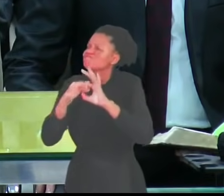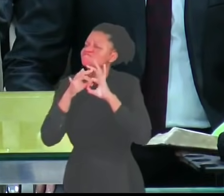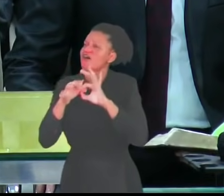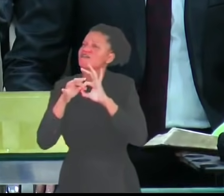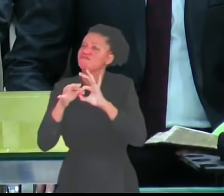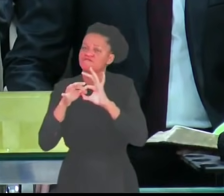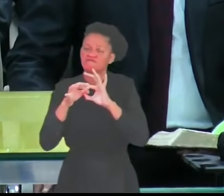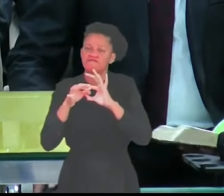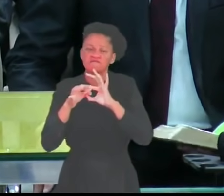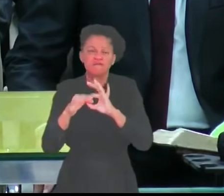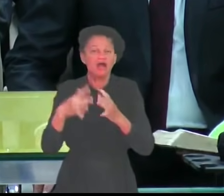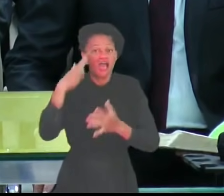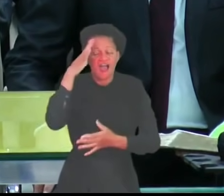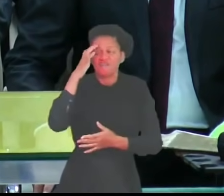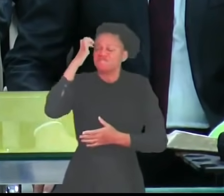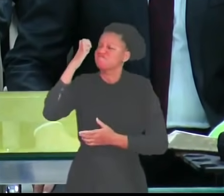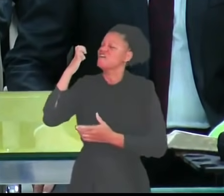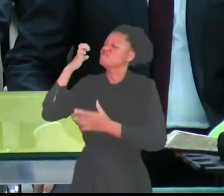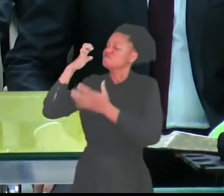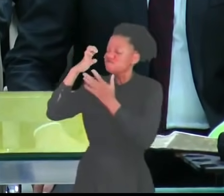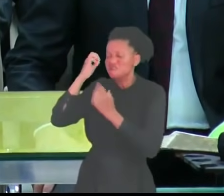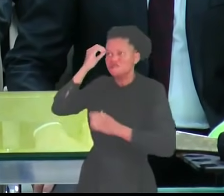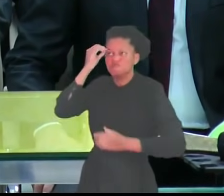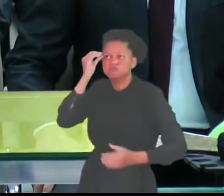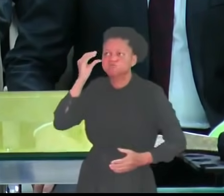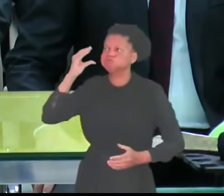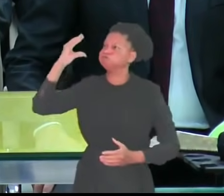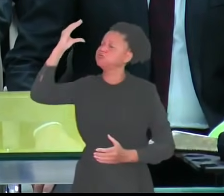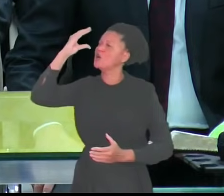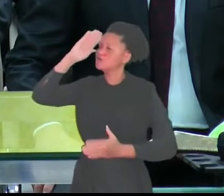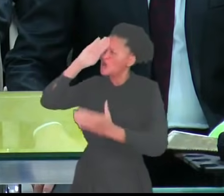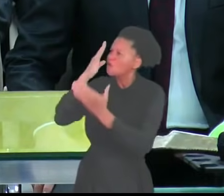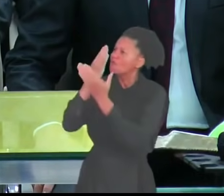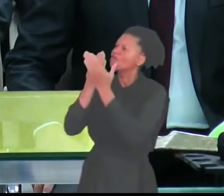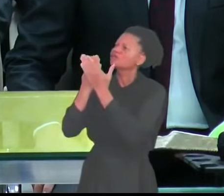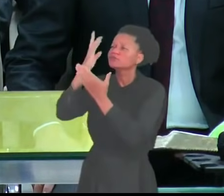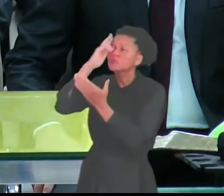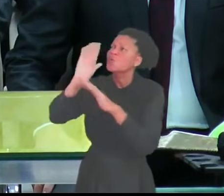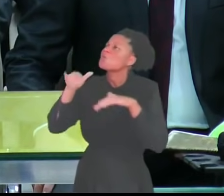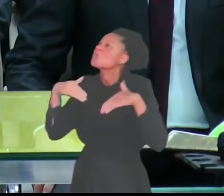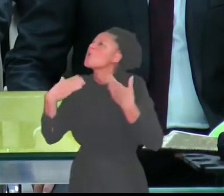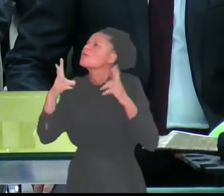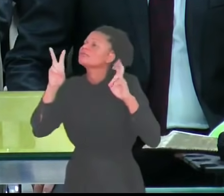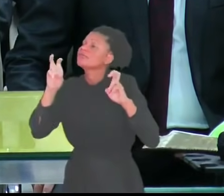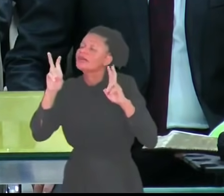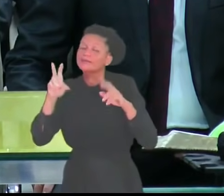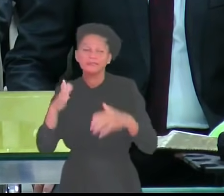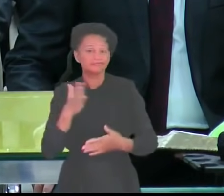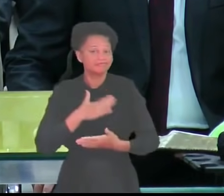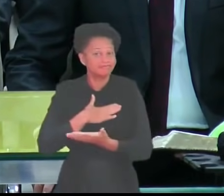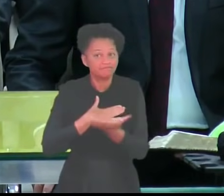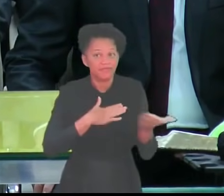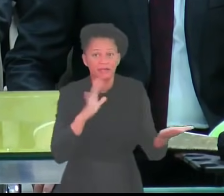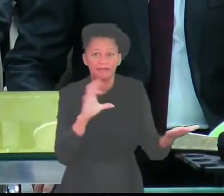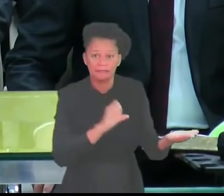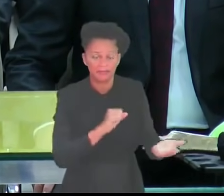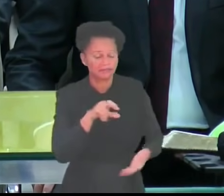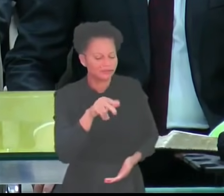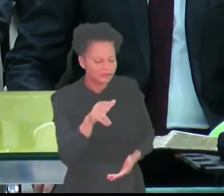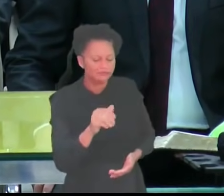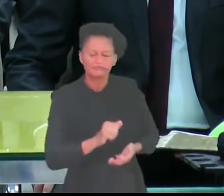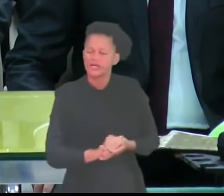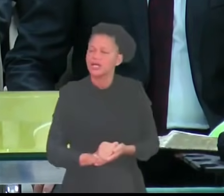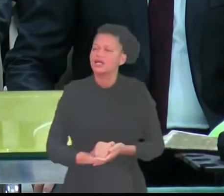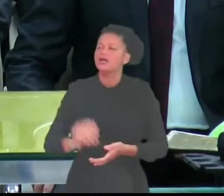a nossa fé, a nossa confiança no Senhor. E meus irmãos, Deus me